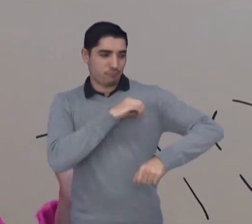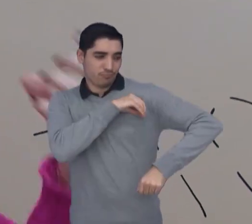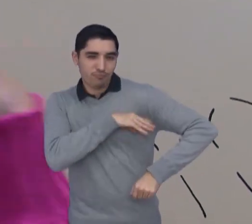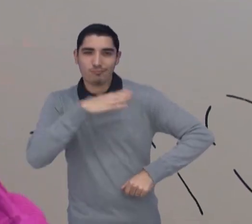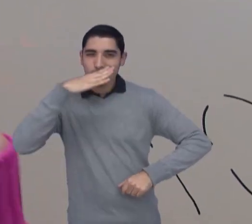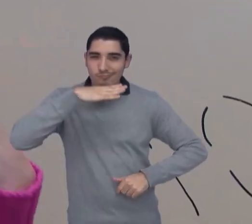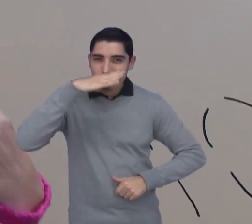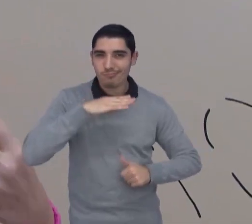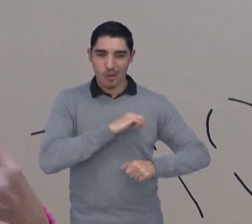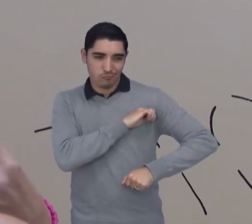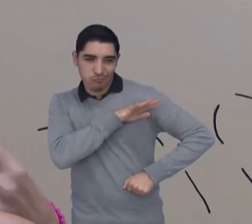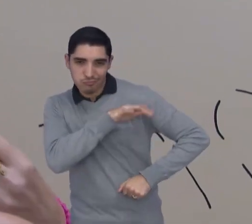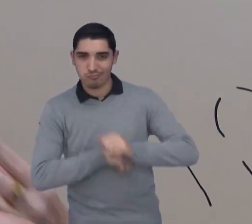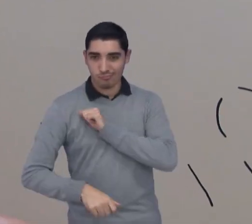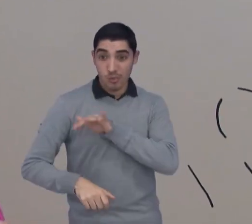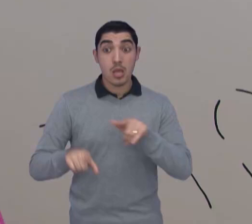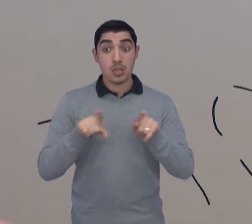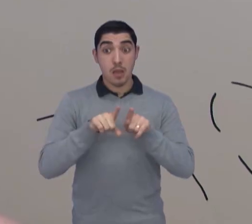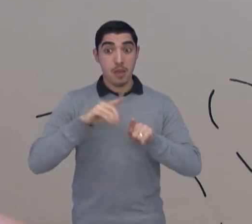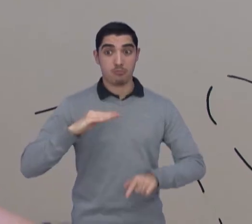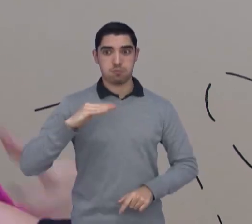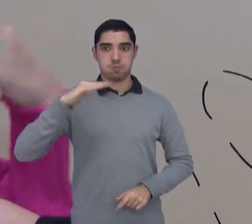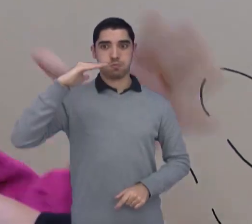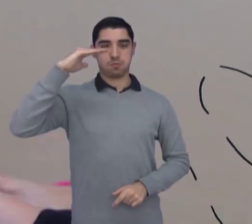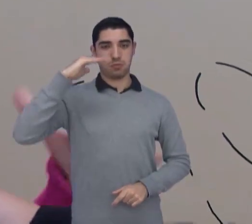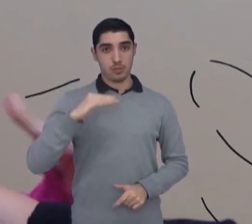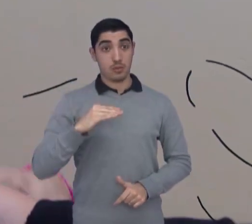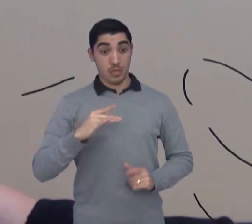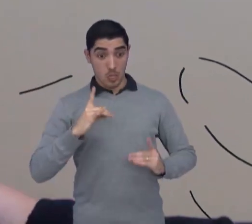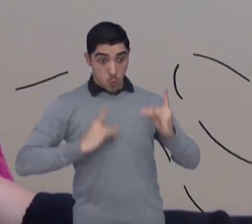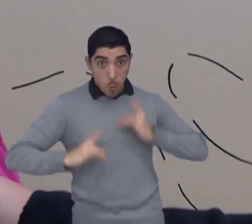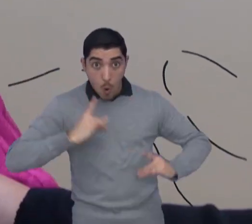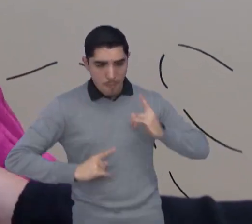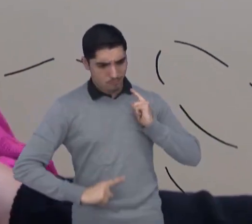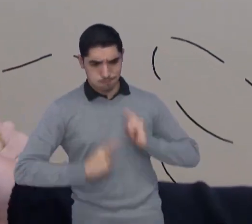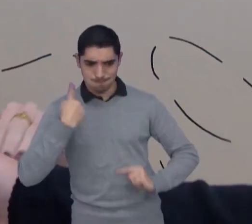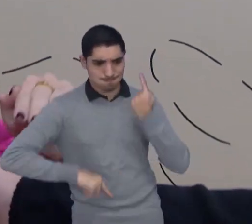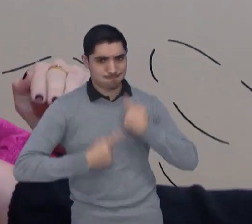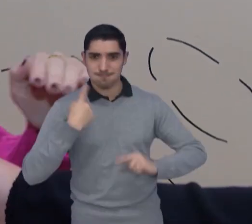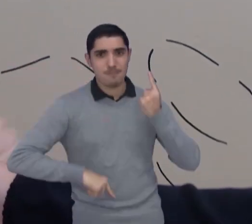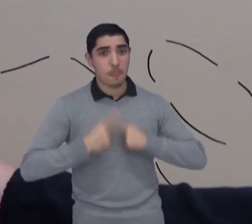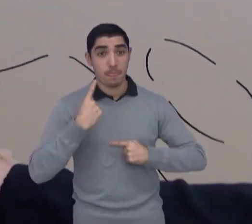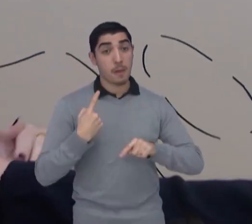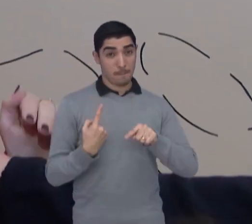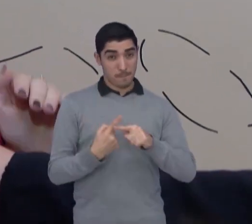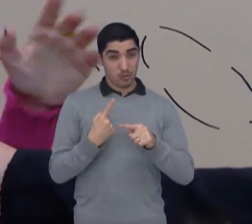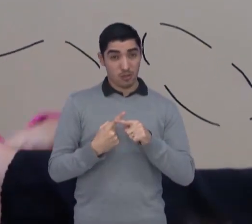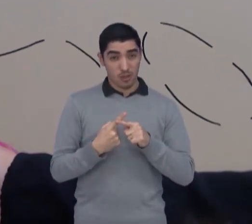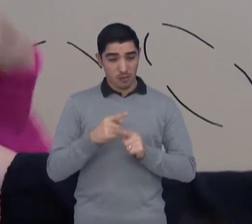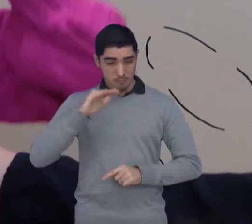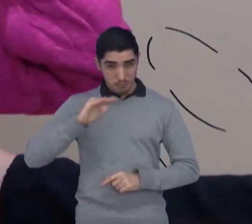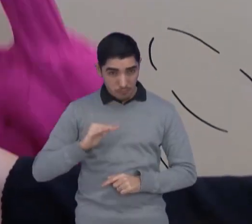suor, eles têm aquele tirão de crescimento e o hormônio bombando, porque tem zero hormônio, pouquíssimo,